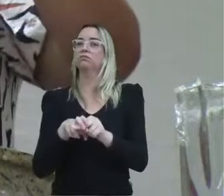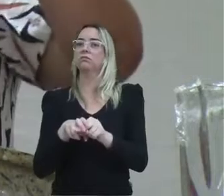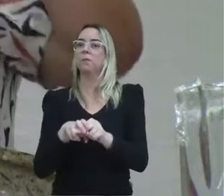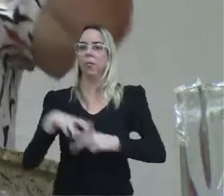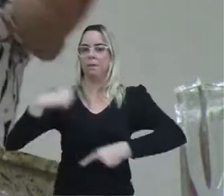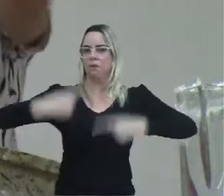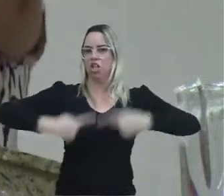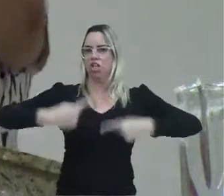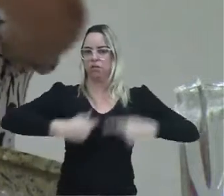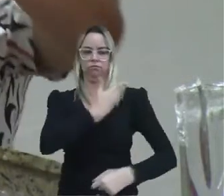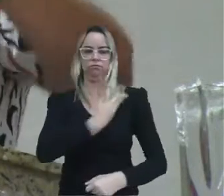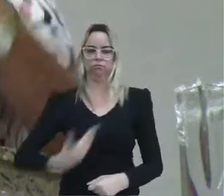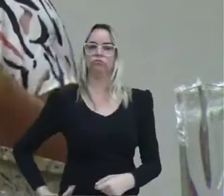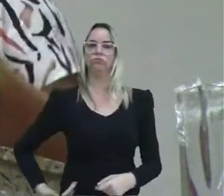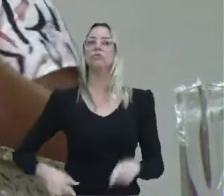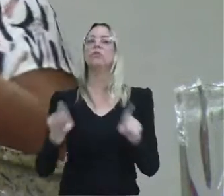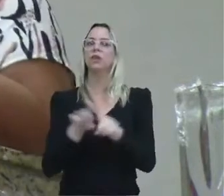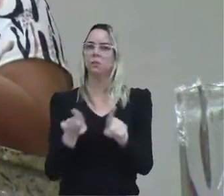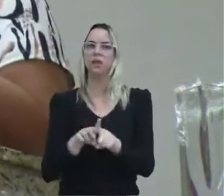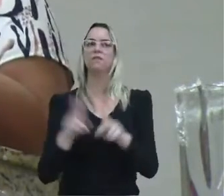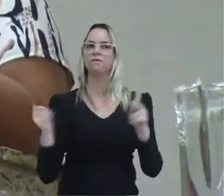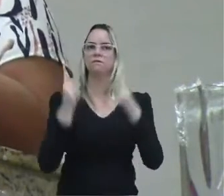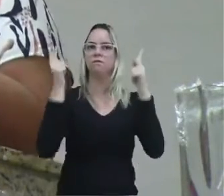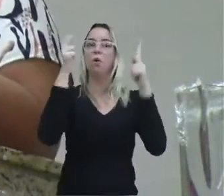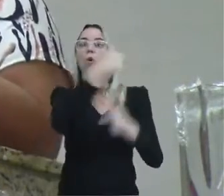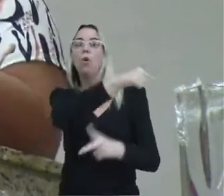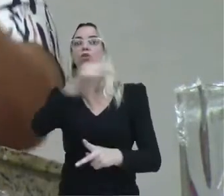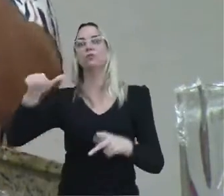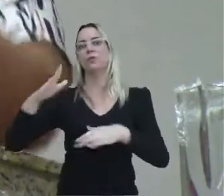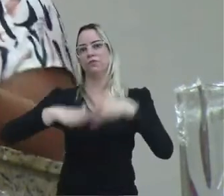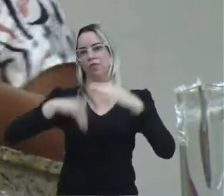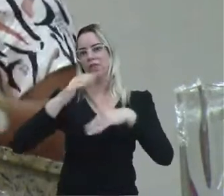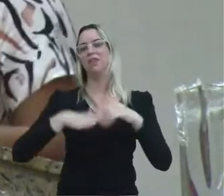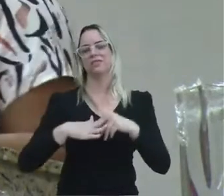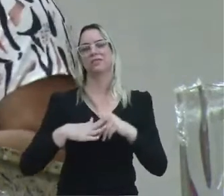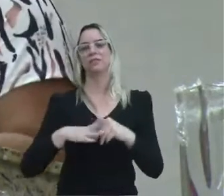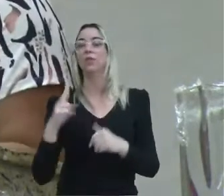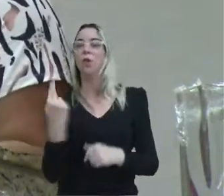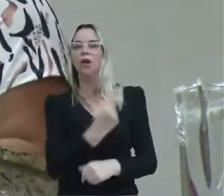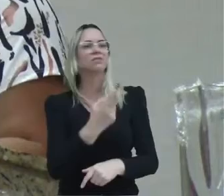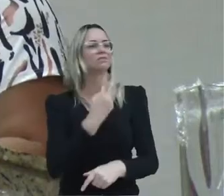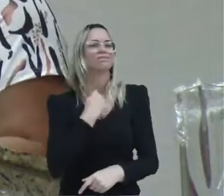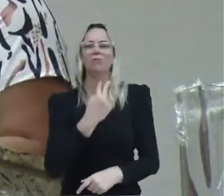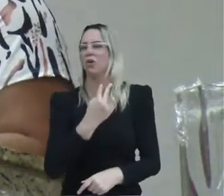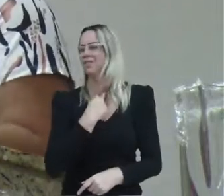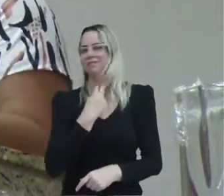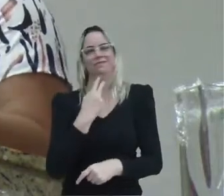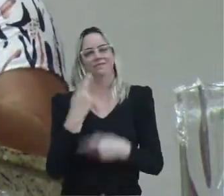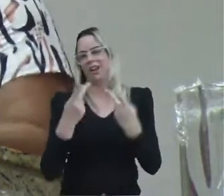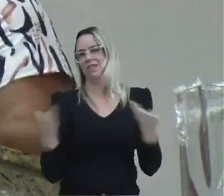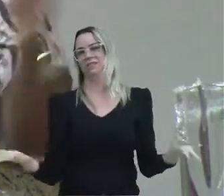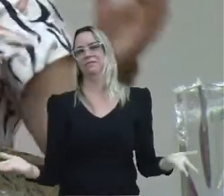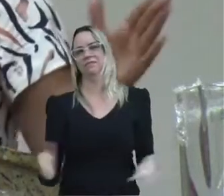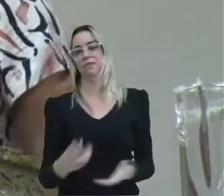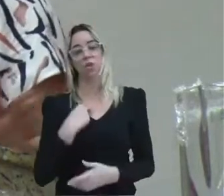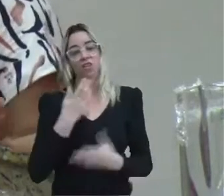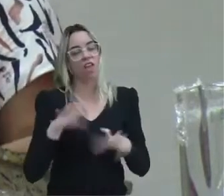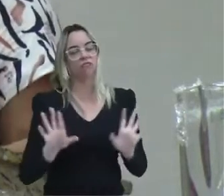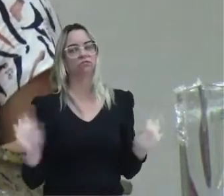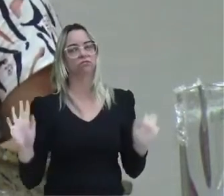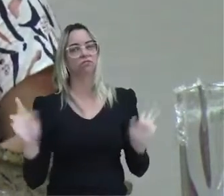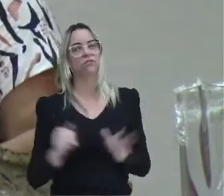políticas públicas ou descumprir com valorização dos demais profissionais. E isso a gente também não pode admitir. Né? Uma coisa